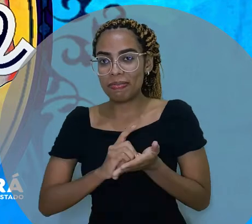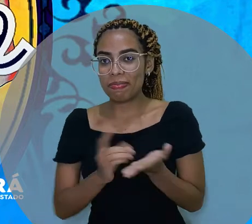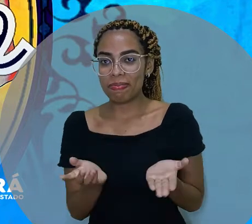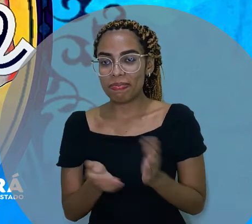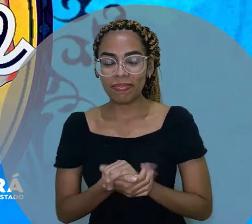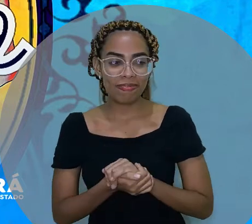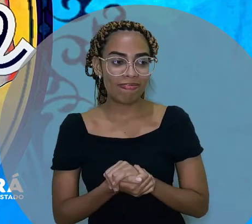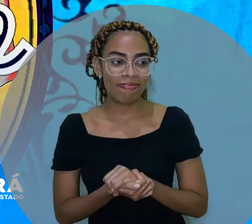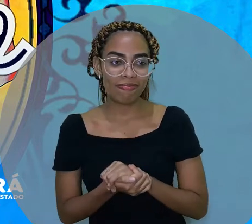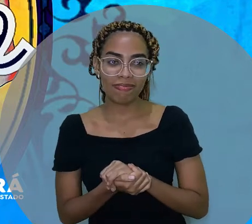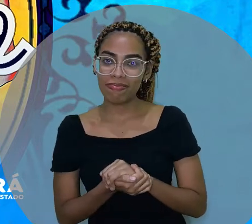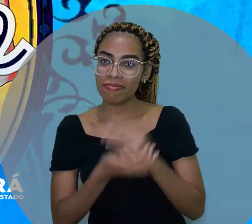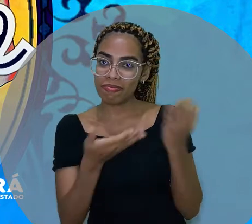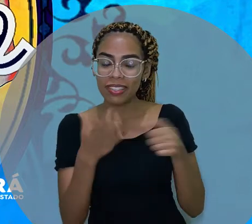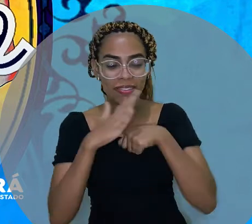para...